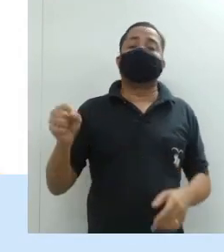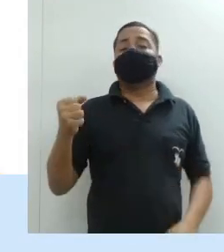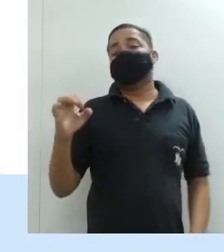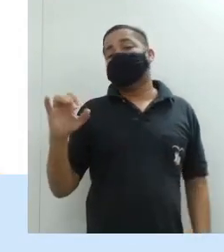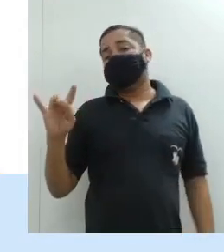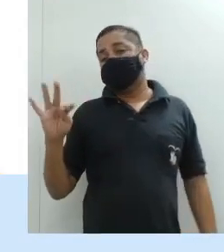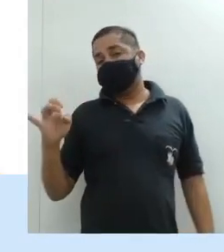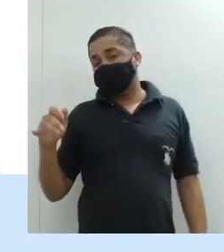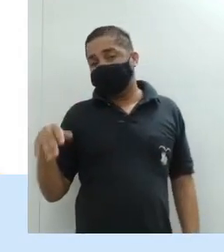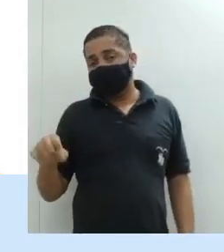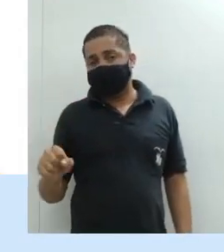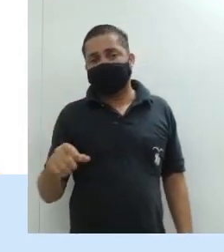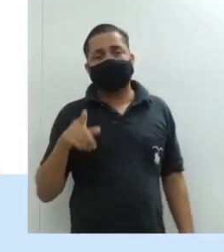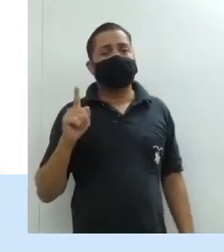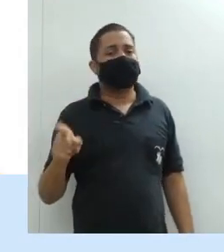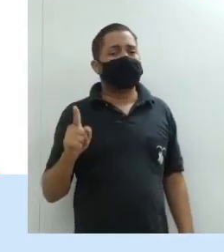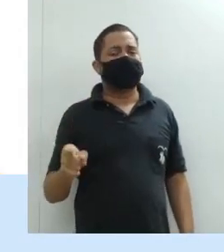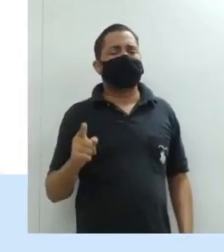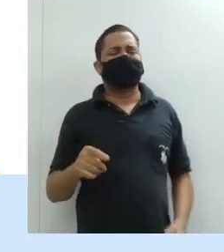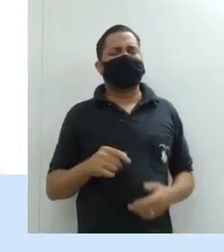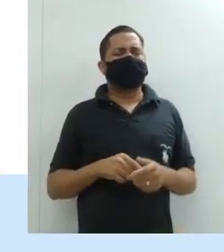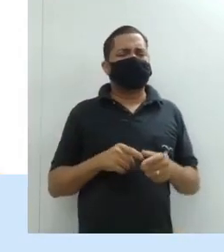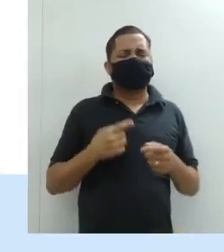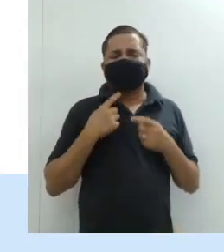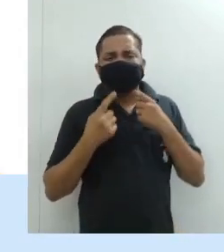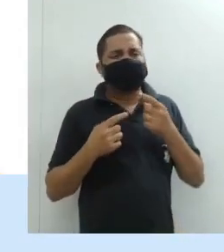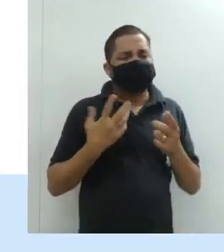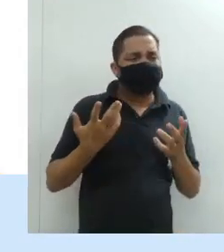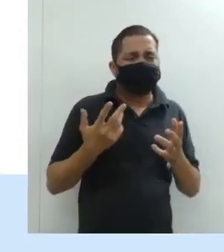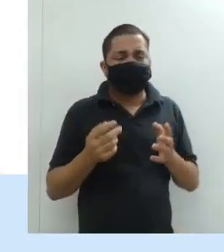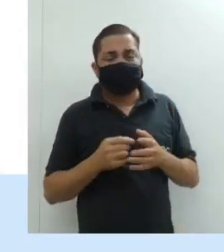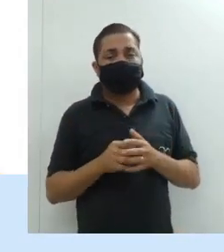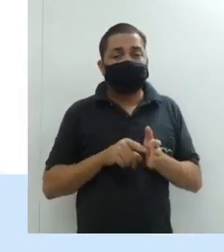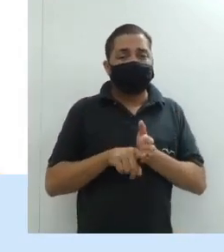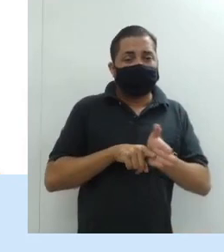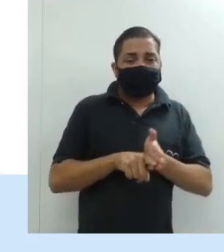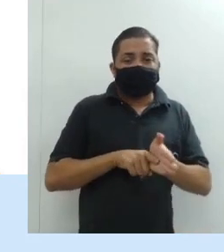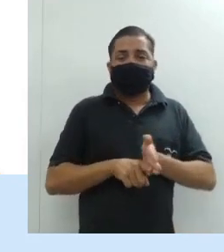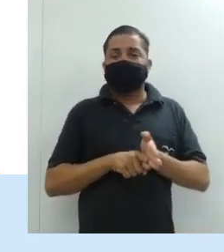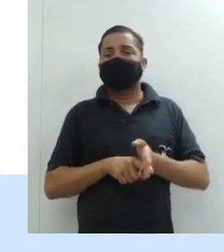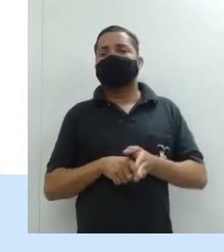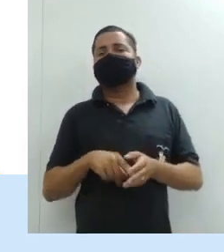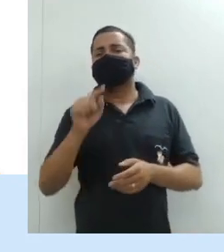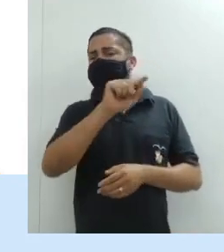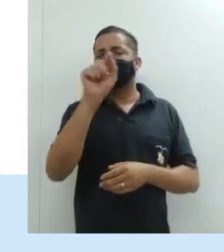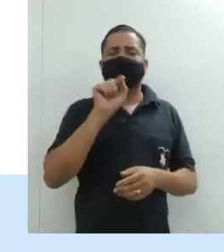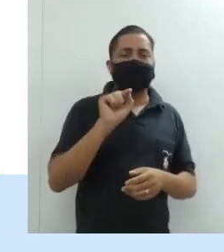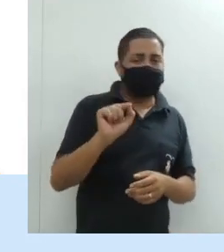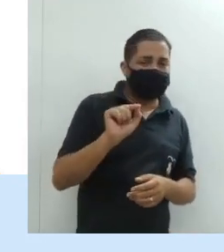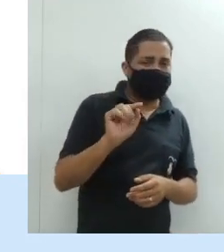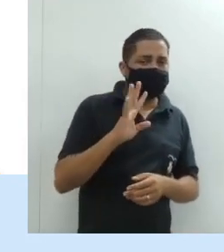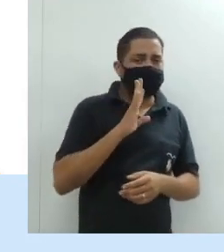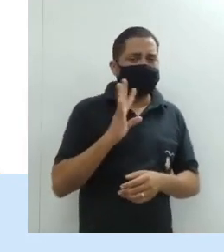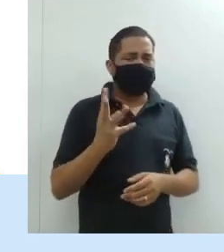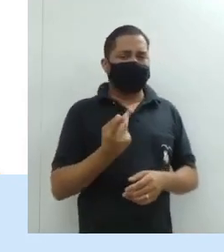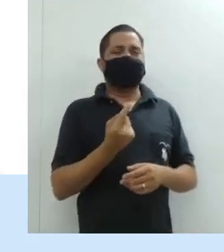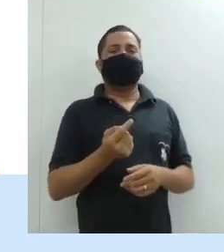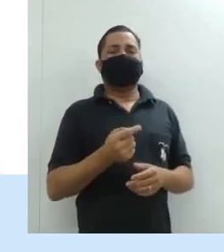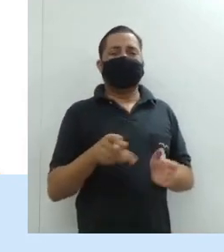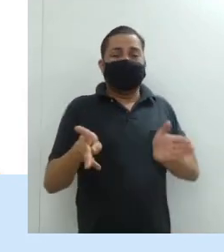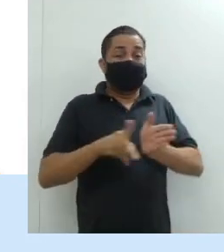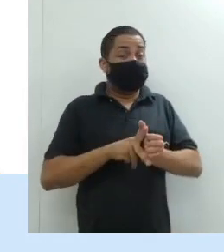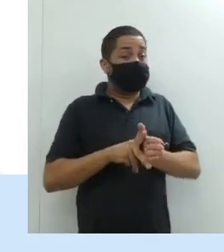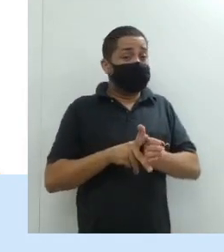Sócrates é uma figura que intriga essa questão dessa busca, desse interrogar-se. Conhece-te a ti